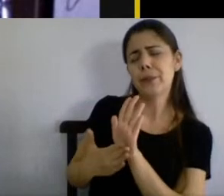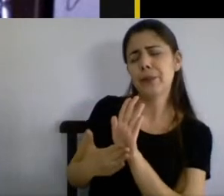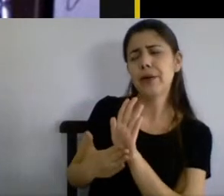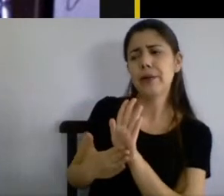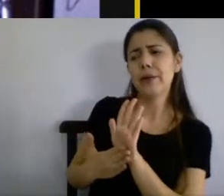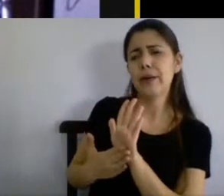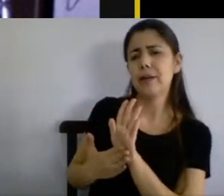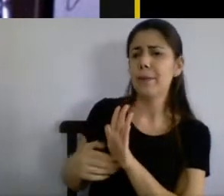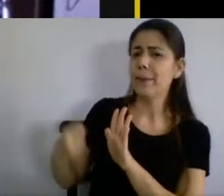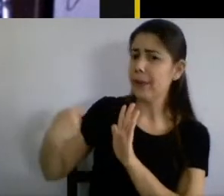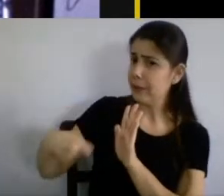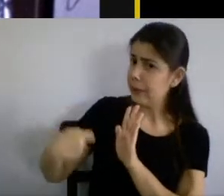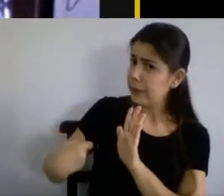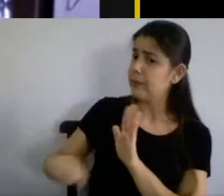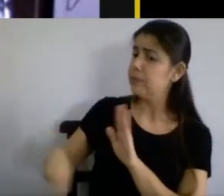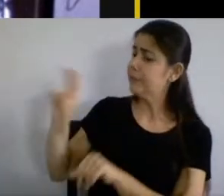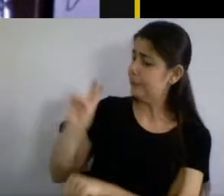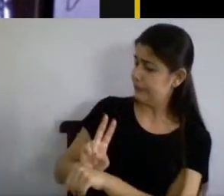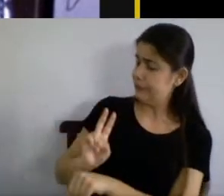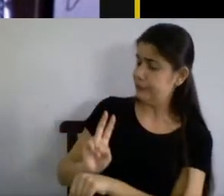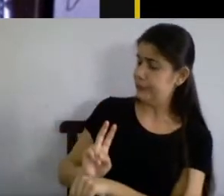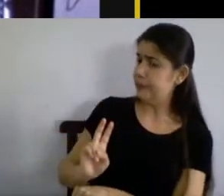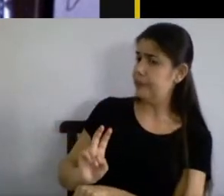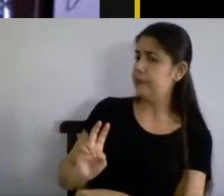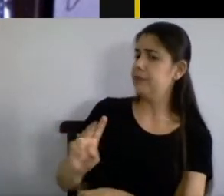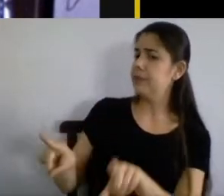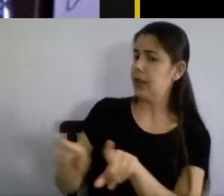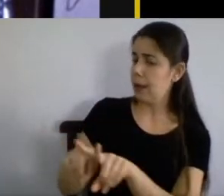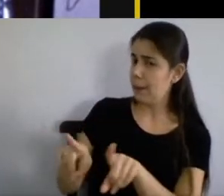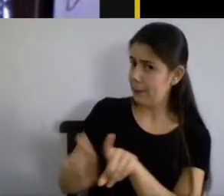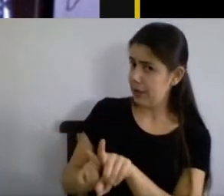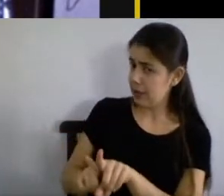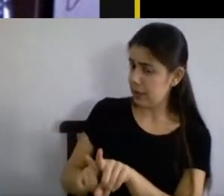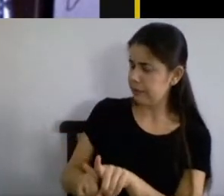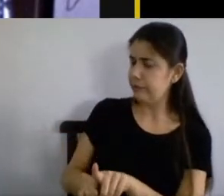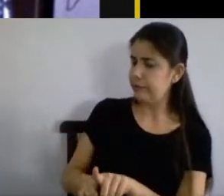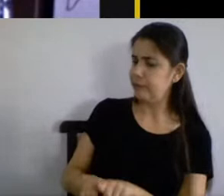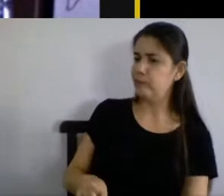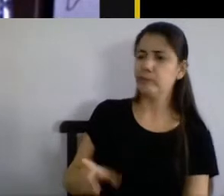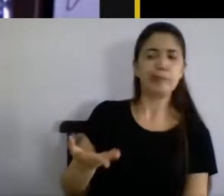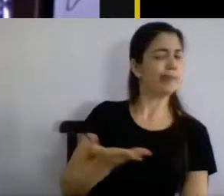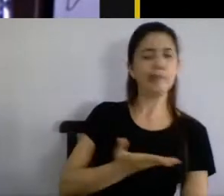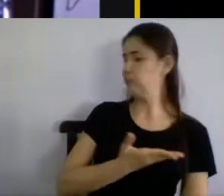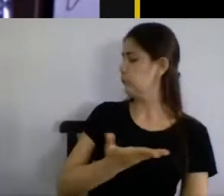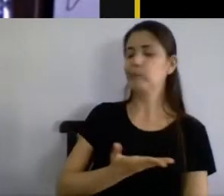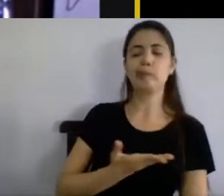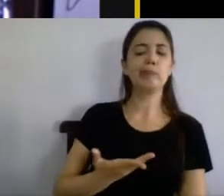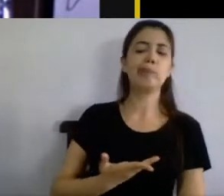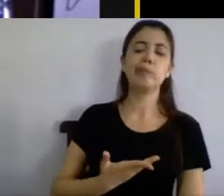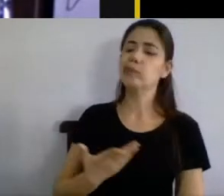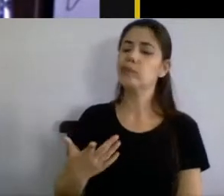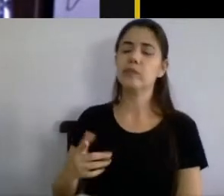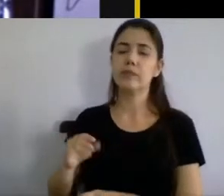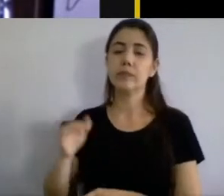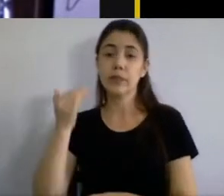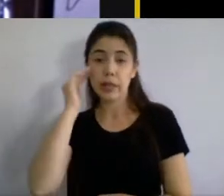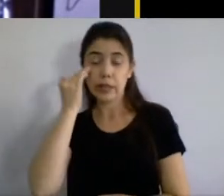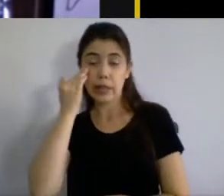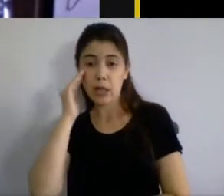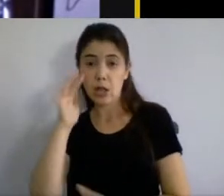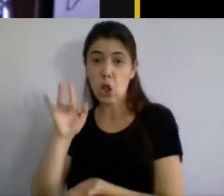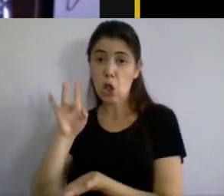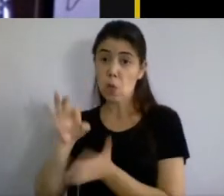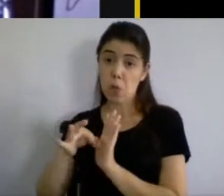aos inimigos, evidenciando que isso é uma opinião inconsistente, que essa é uma opinião falsa. Porque se a gente faz bem para